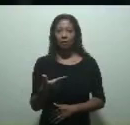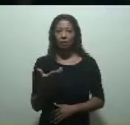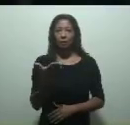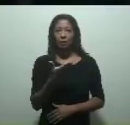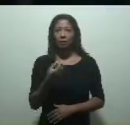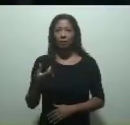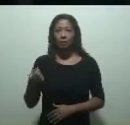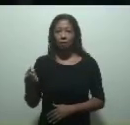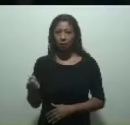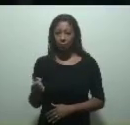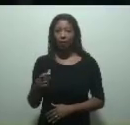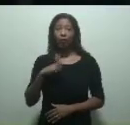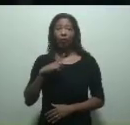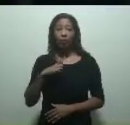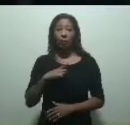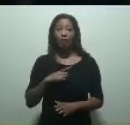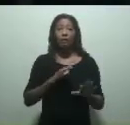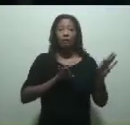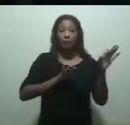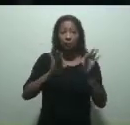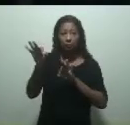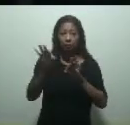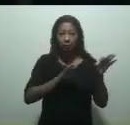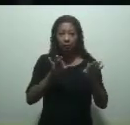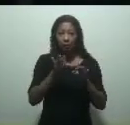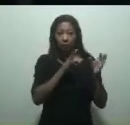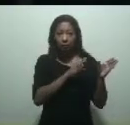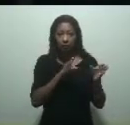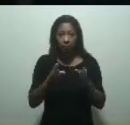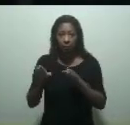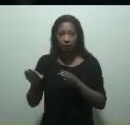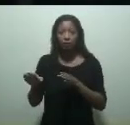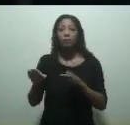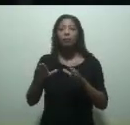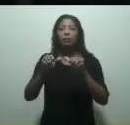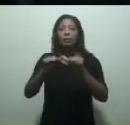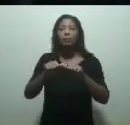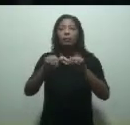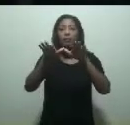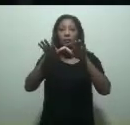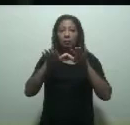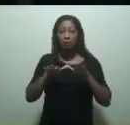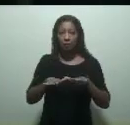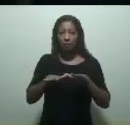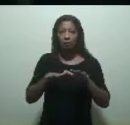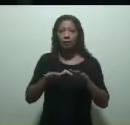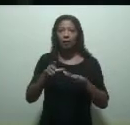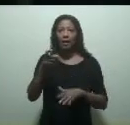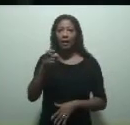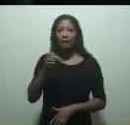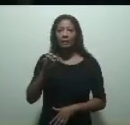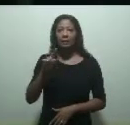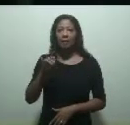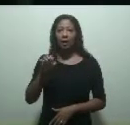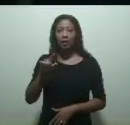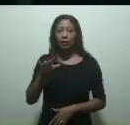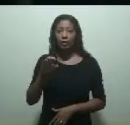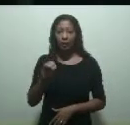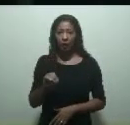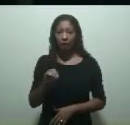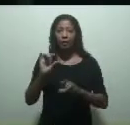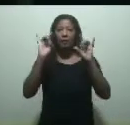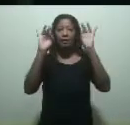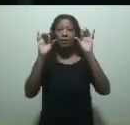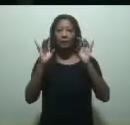regulamenta temporariamente a realização das sessões extraordinárias, solenes e sessões